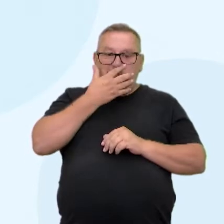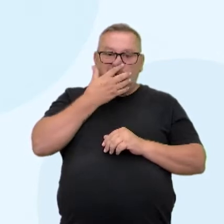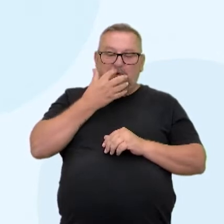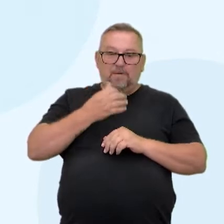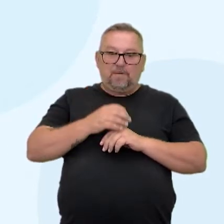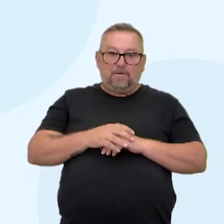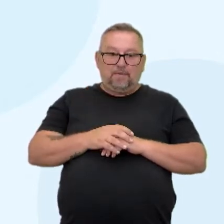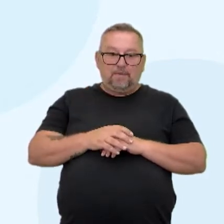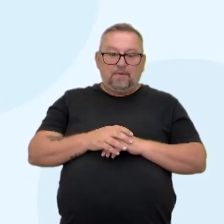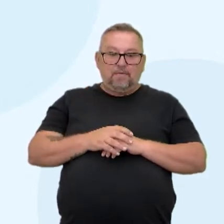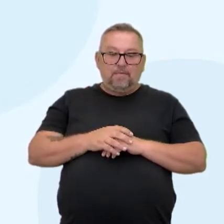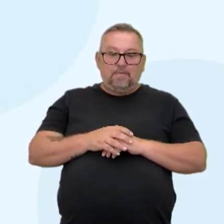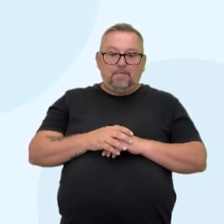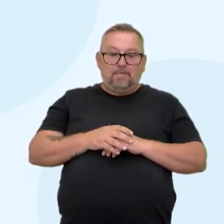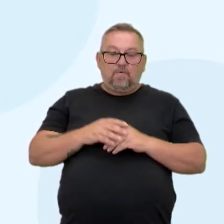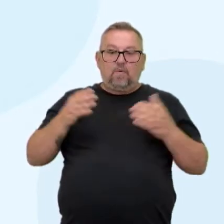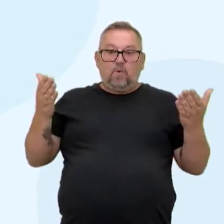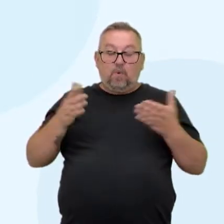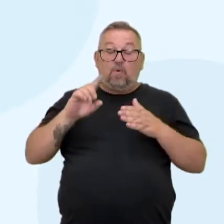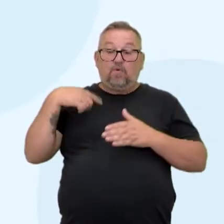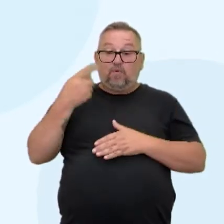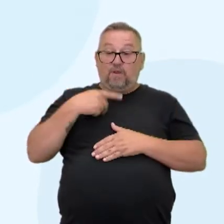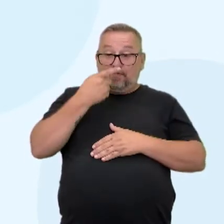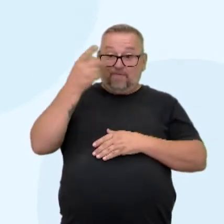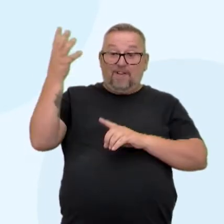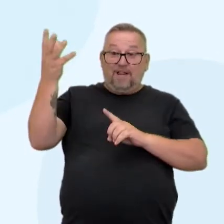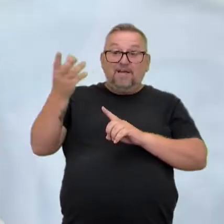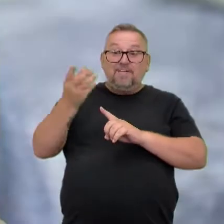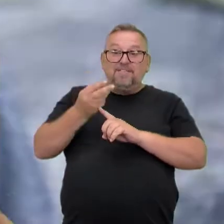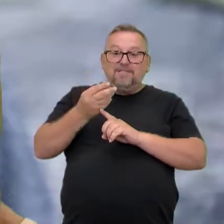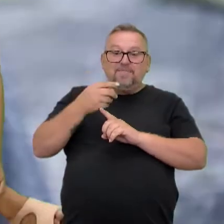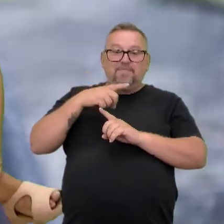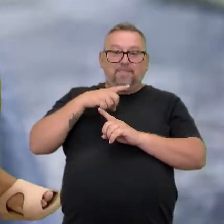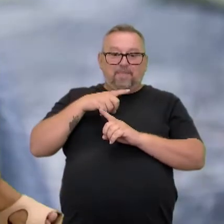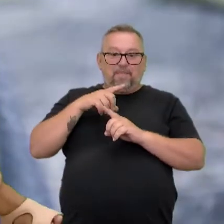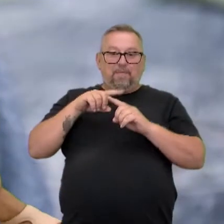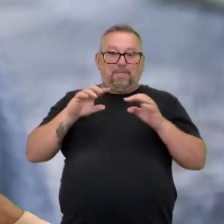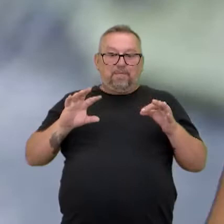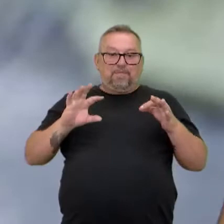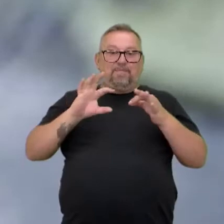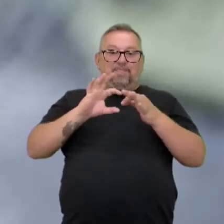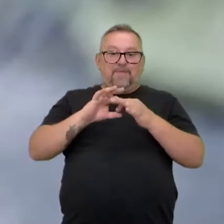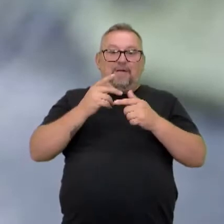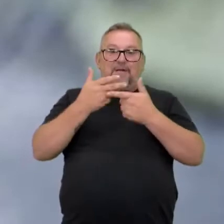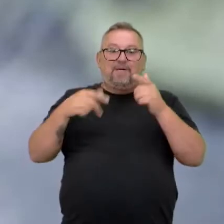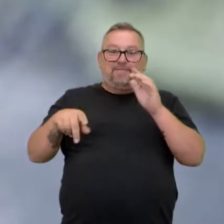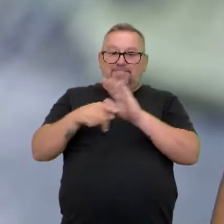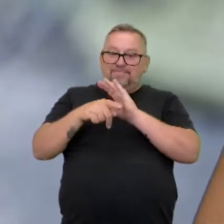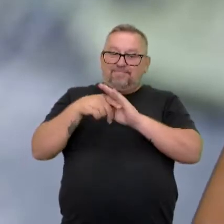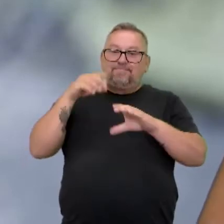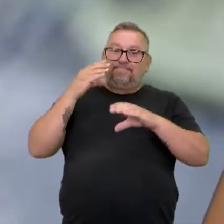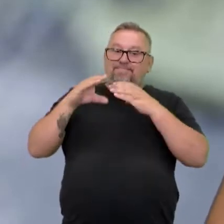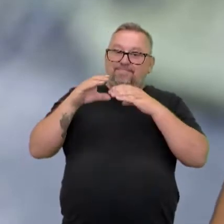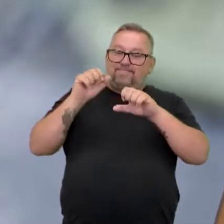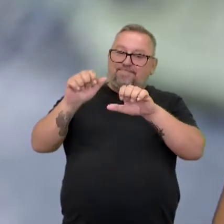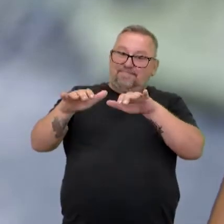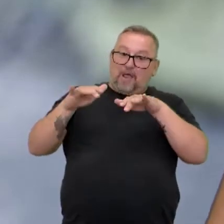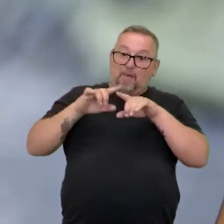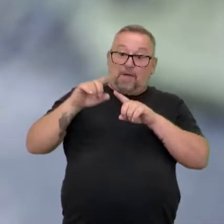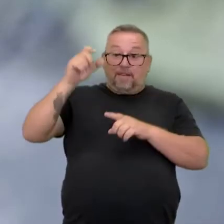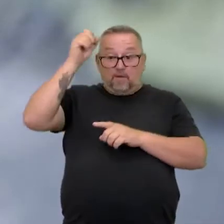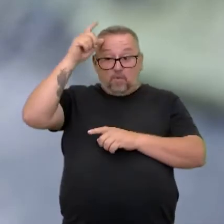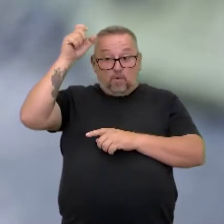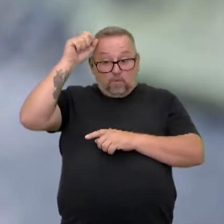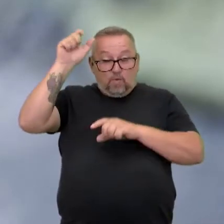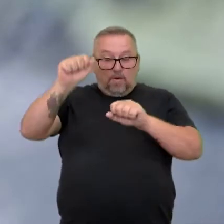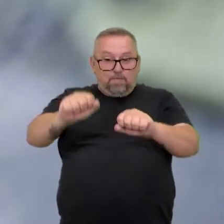Fabi? É, hoje quando a gente fala de arte, a gente tá meio que atrelado muito a essa questão da comunicação das massas, né? Da cultura de